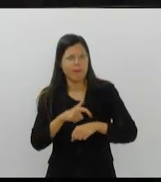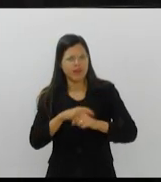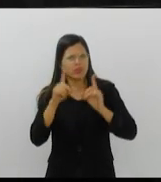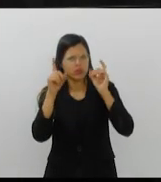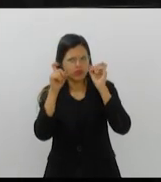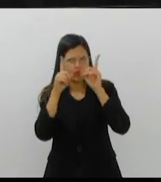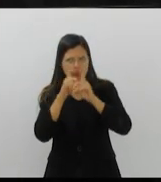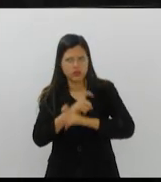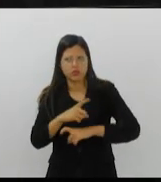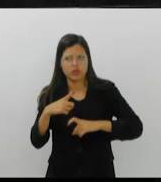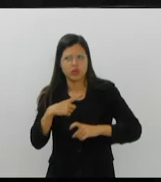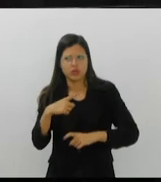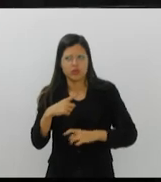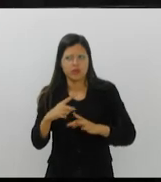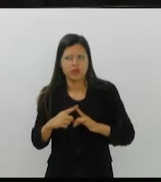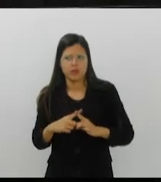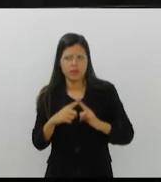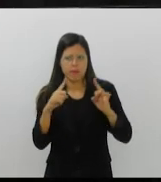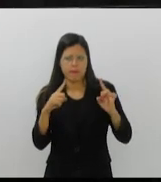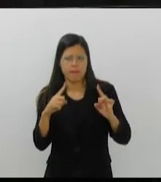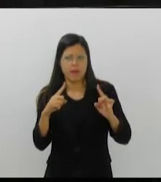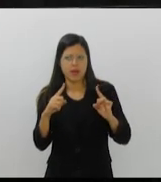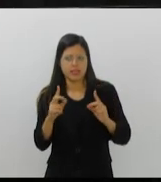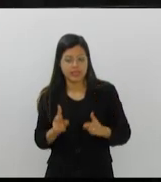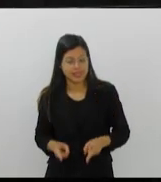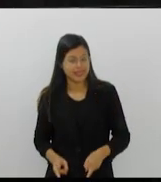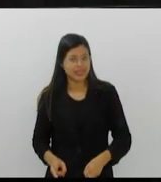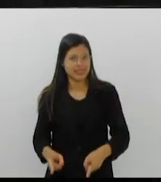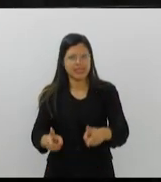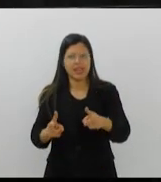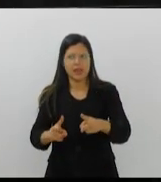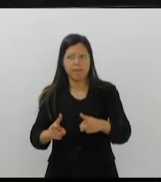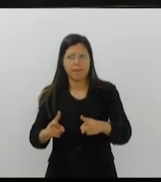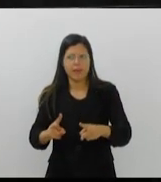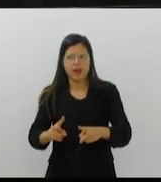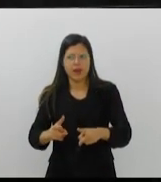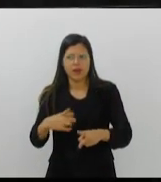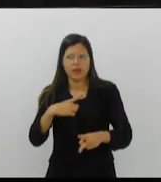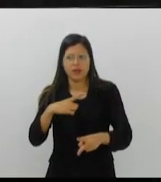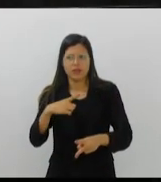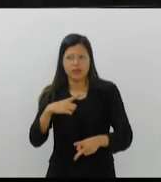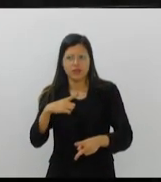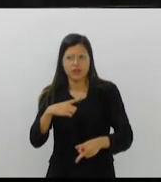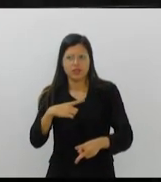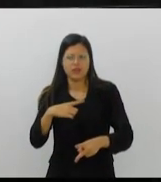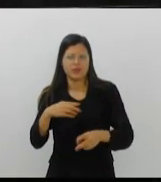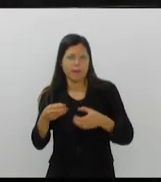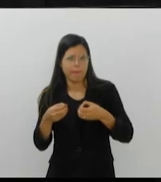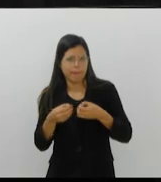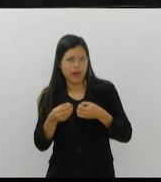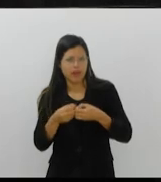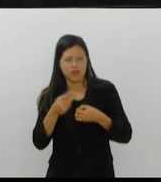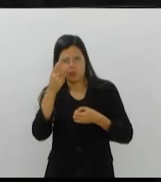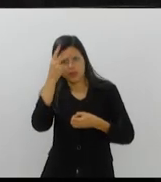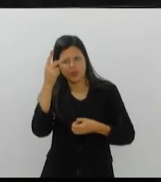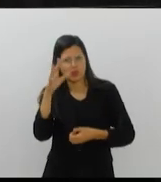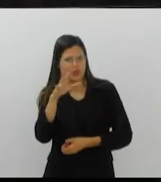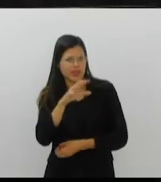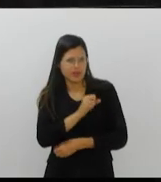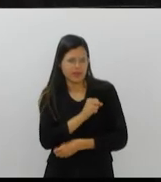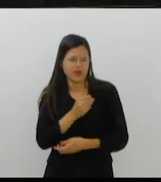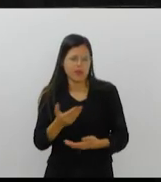difíceis. Porém, em todos os momentos, eu tive a presença daqueles que me amavam ao meu lado.